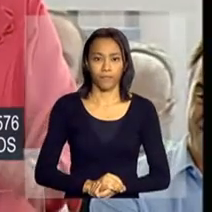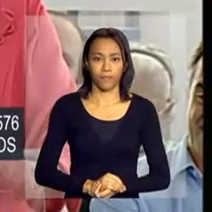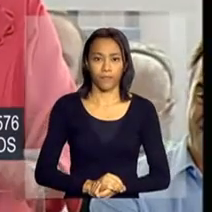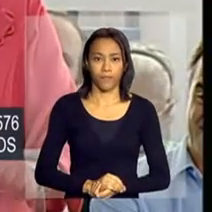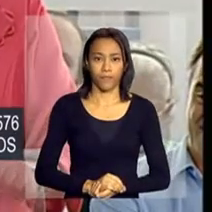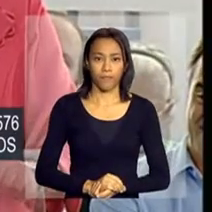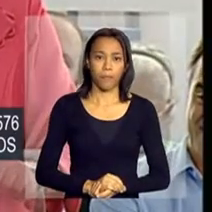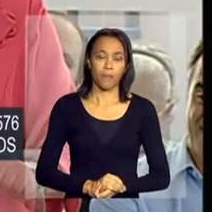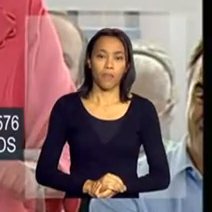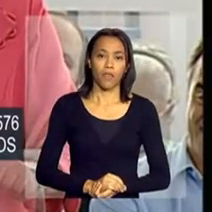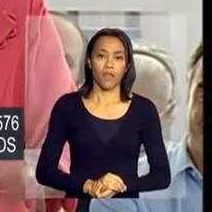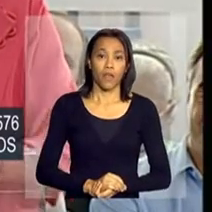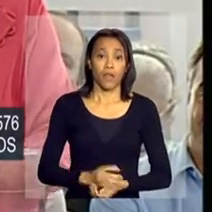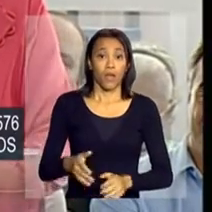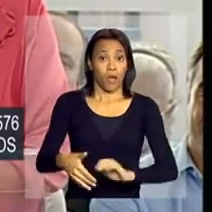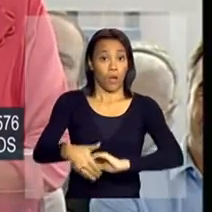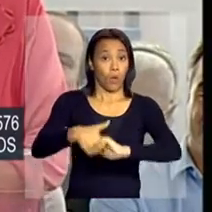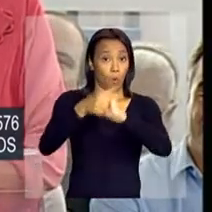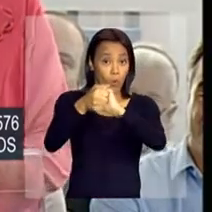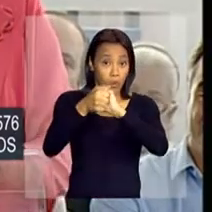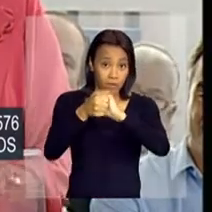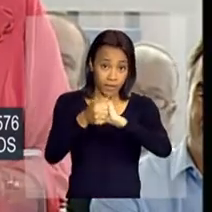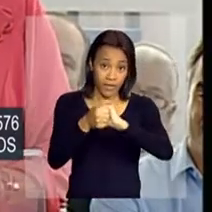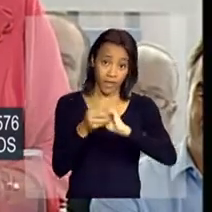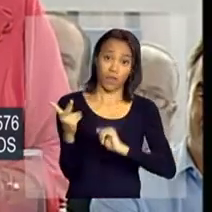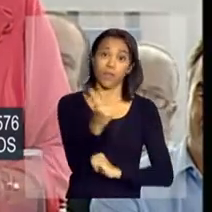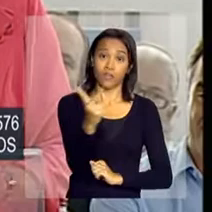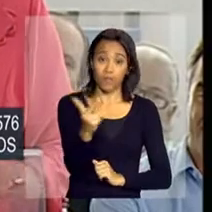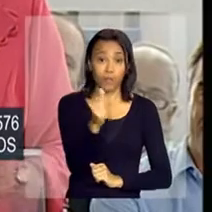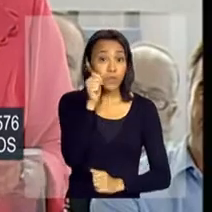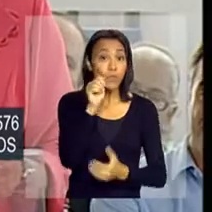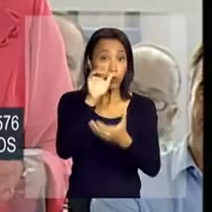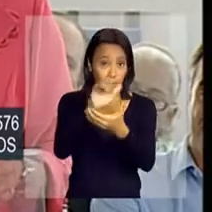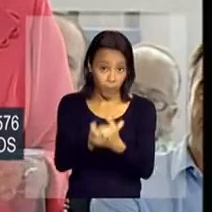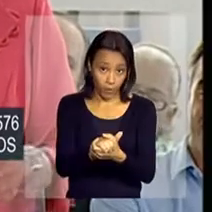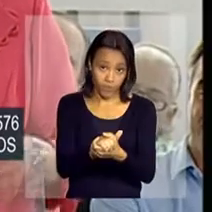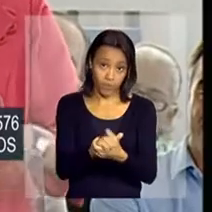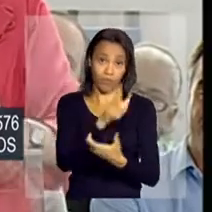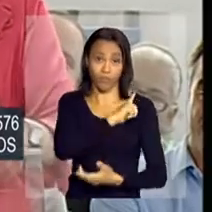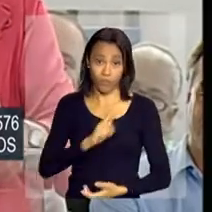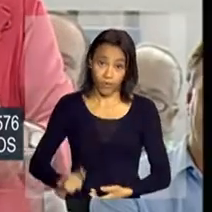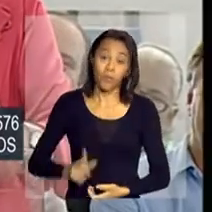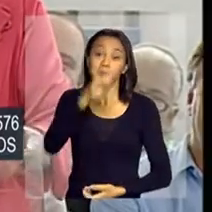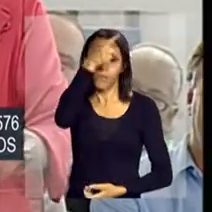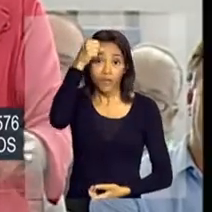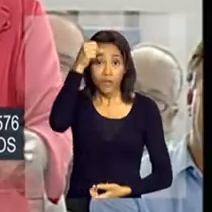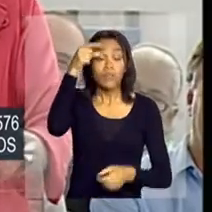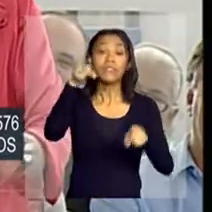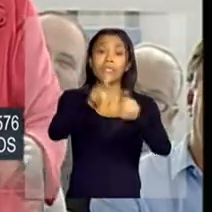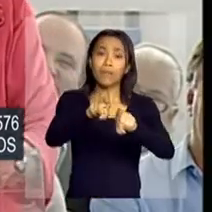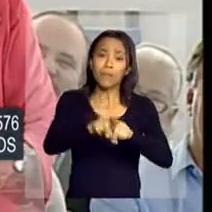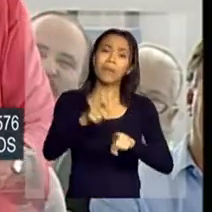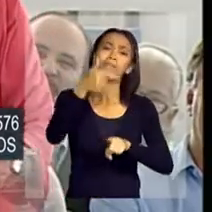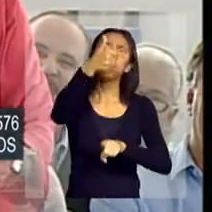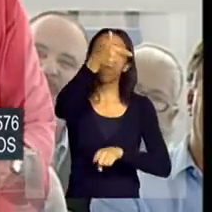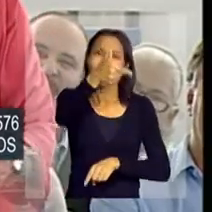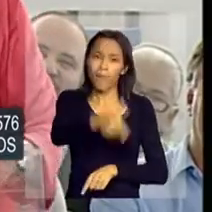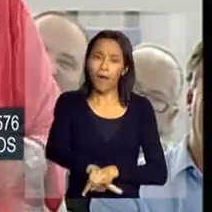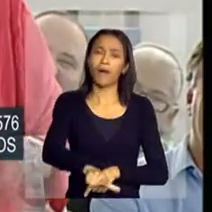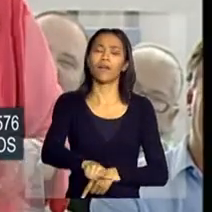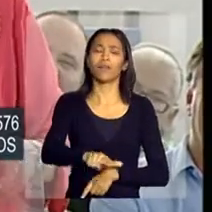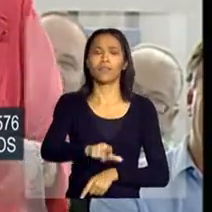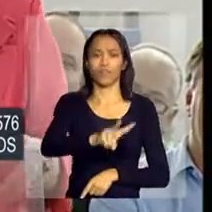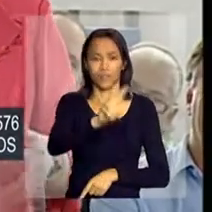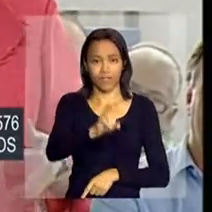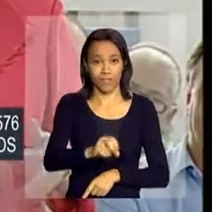Ao cumprimentar a Pâmela e a Maísa, eu saúdo também, mais uma vez, as